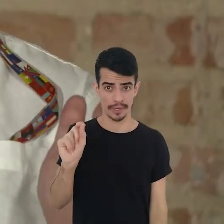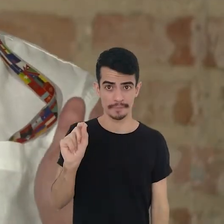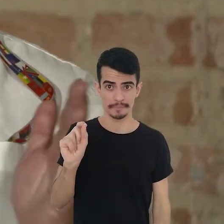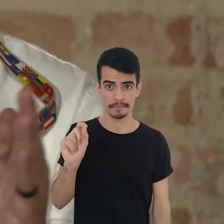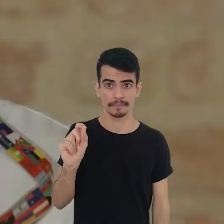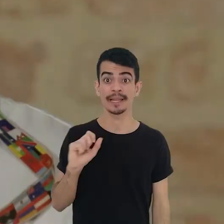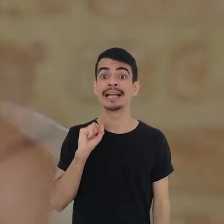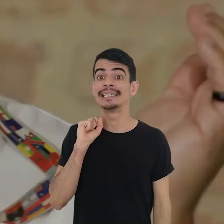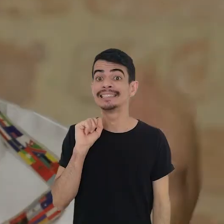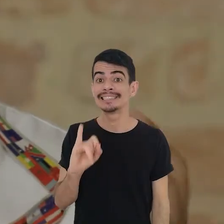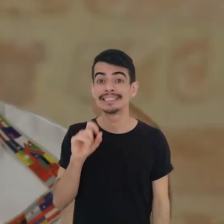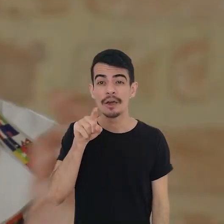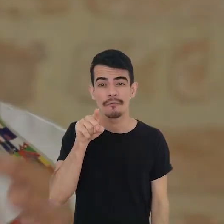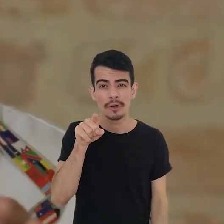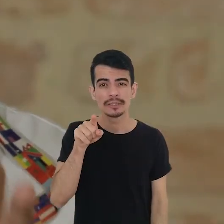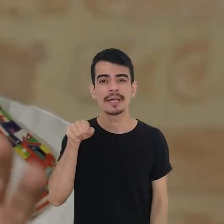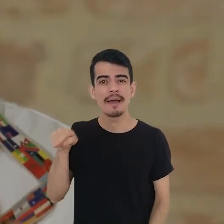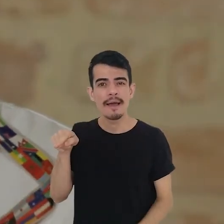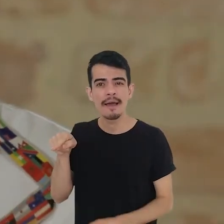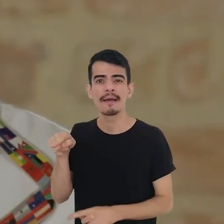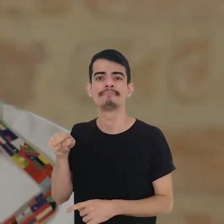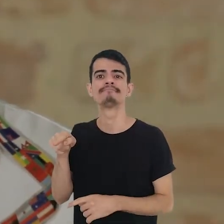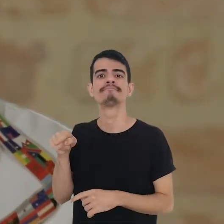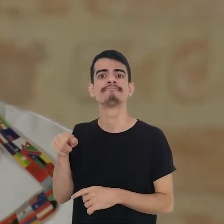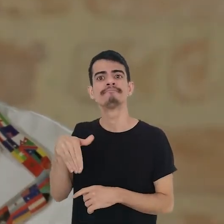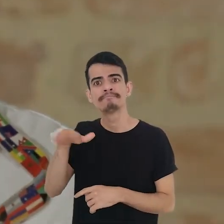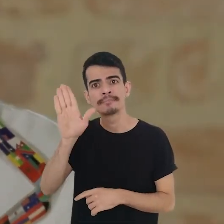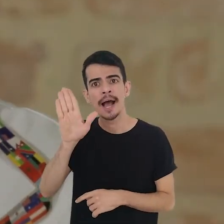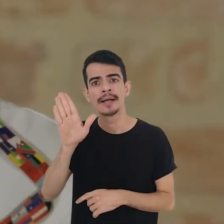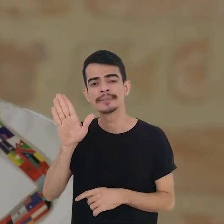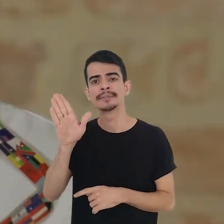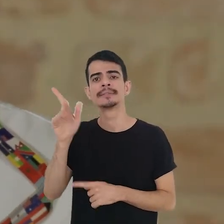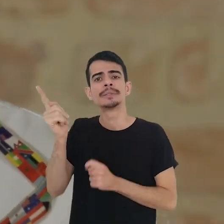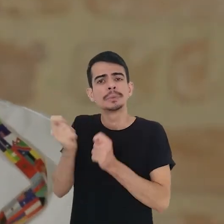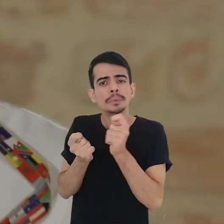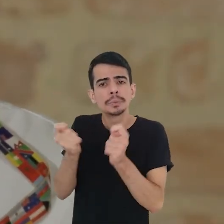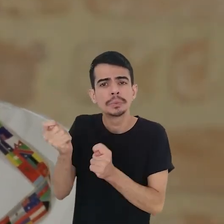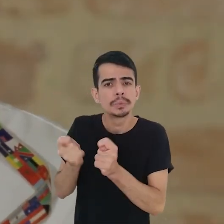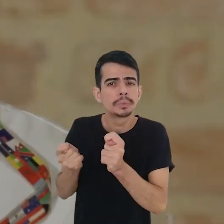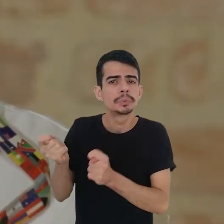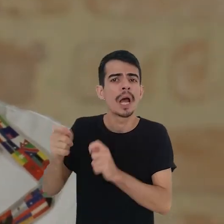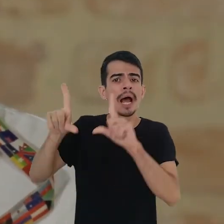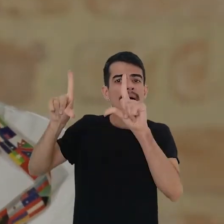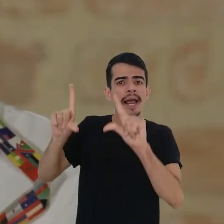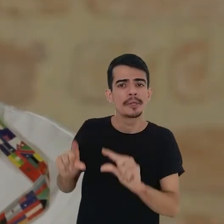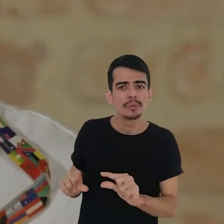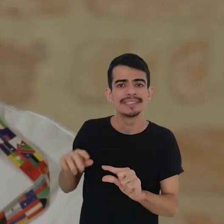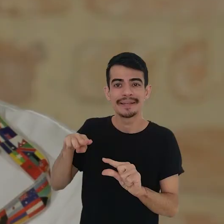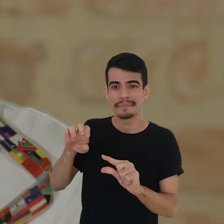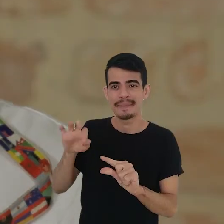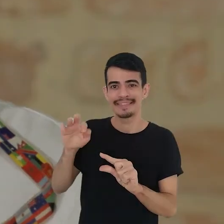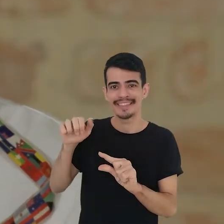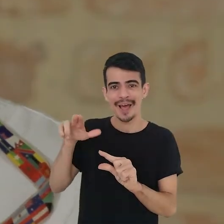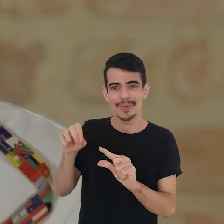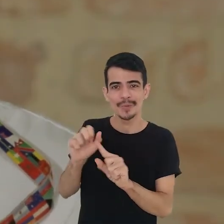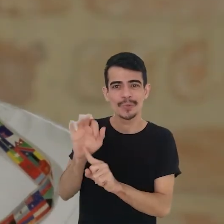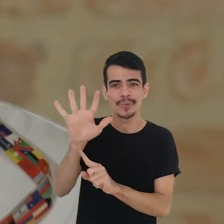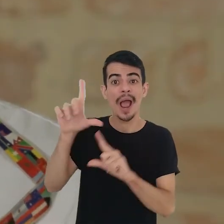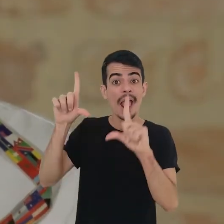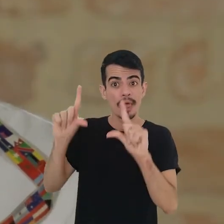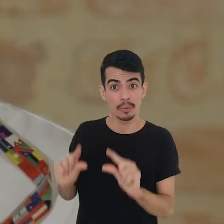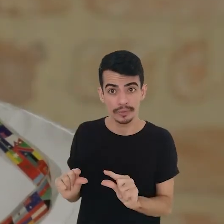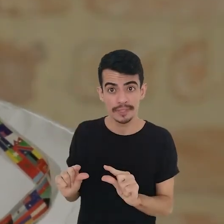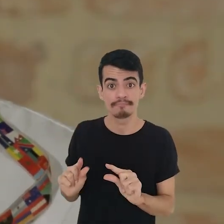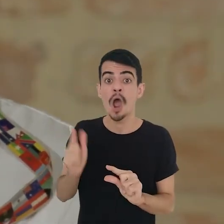diferente do metano? Bem, o que é de diferente é que, se você atuar na mitigação do metano, se você reduzir as emissões